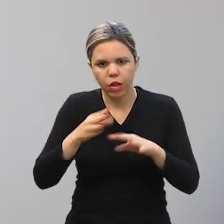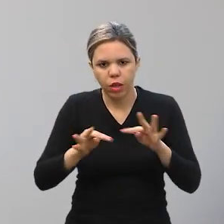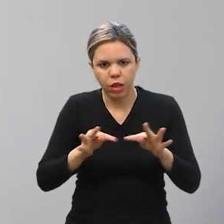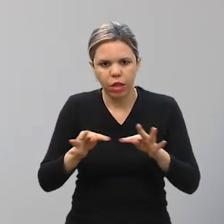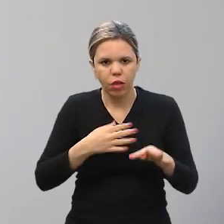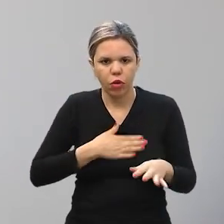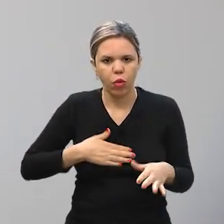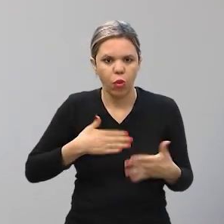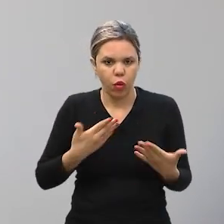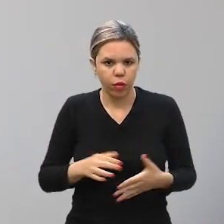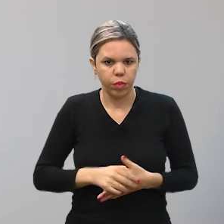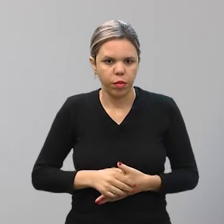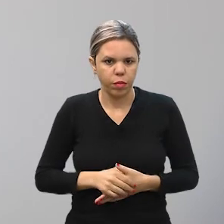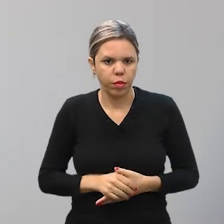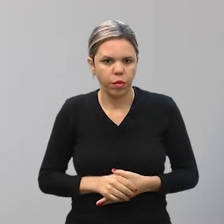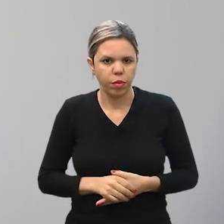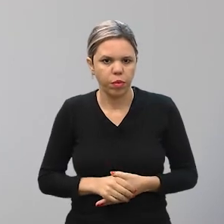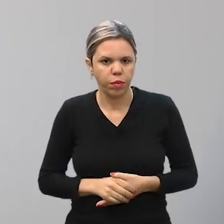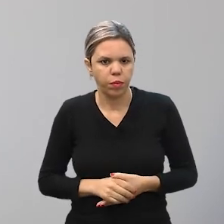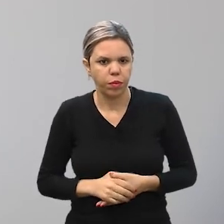gosto.